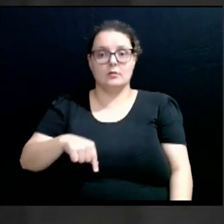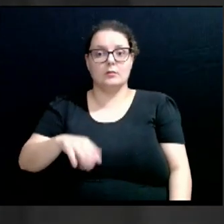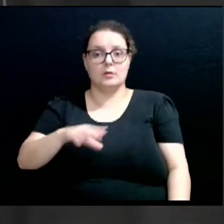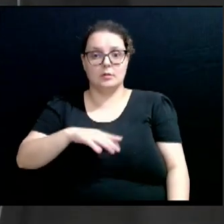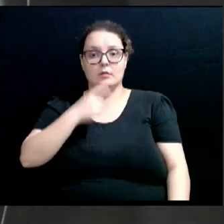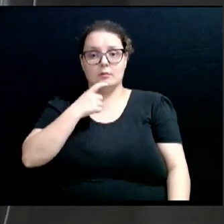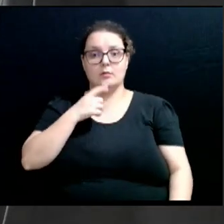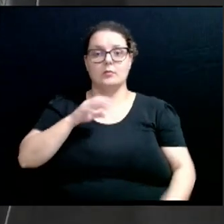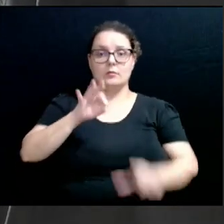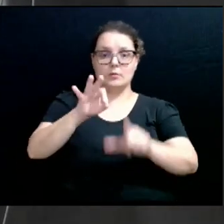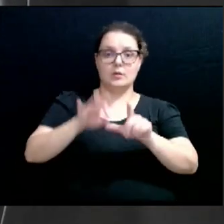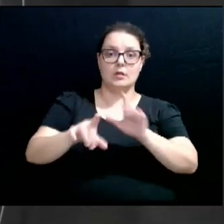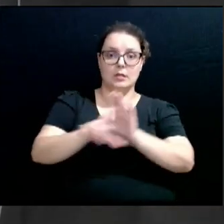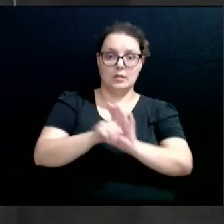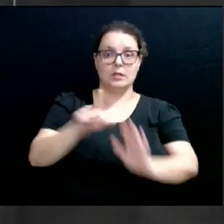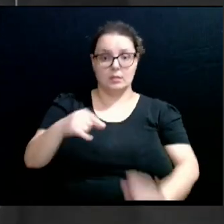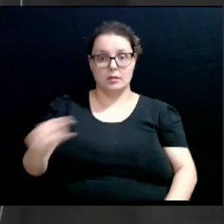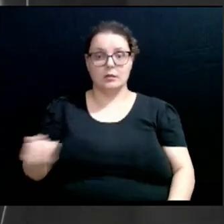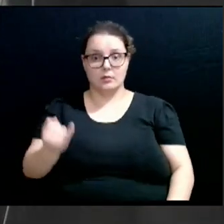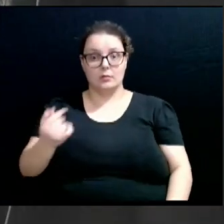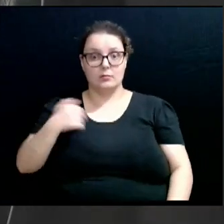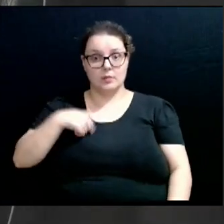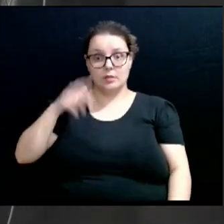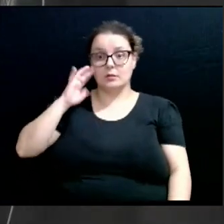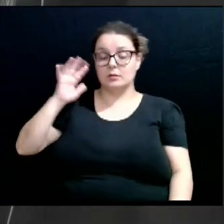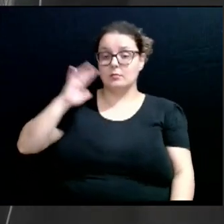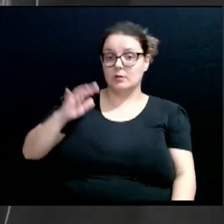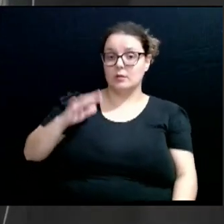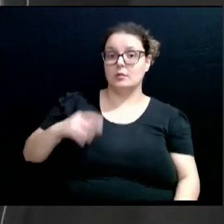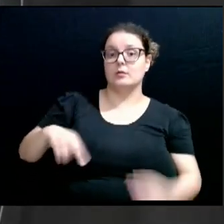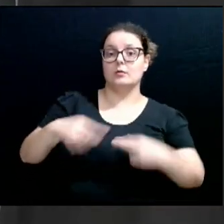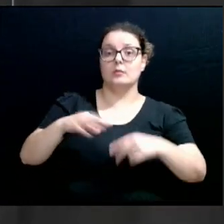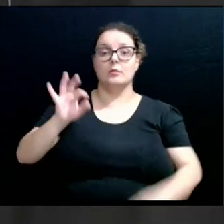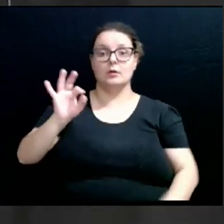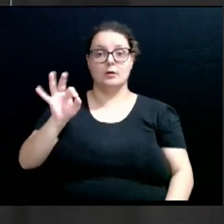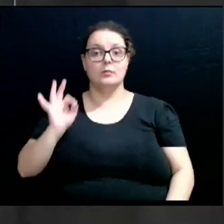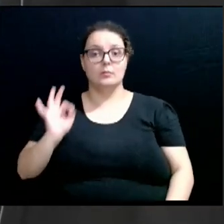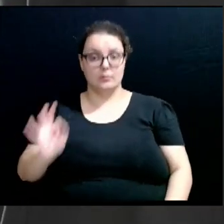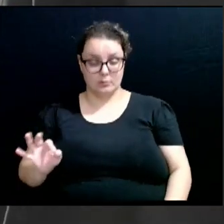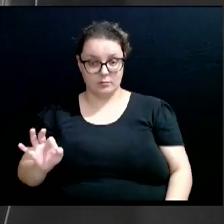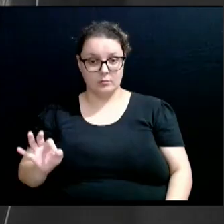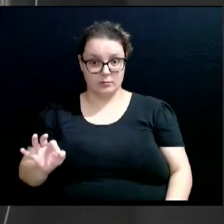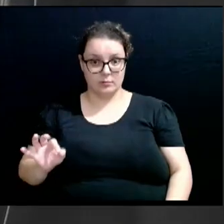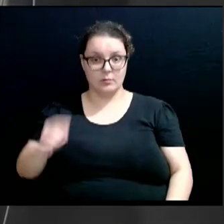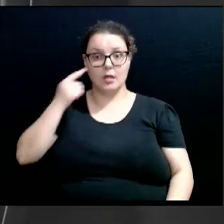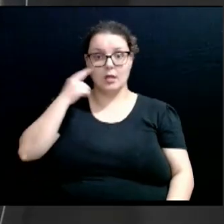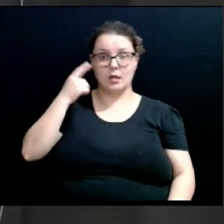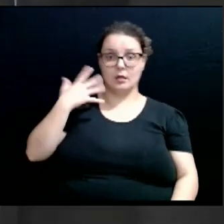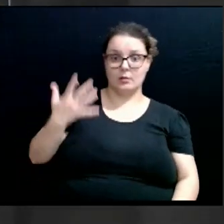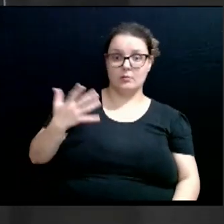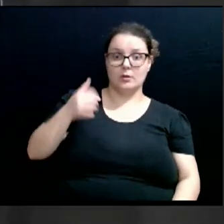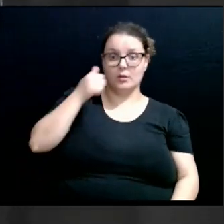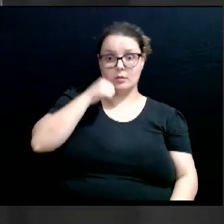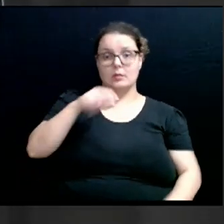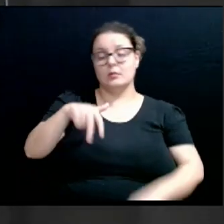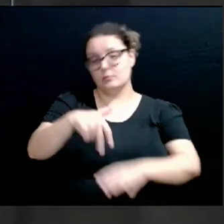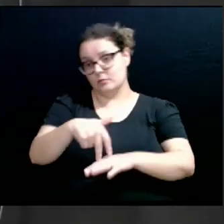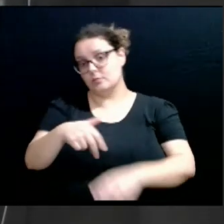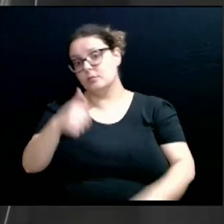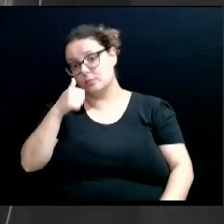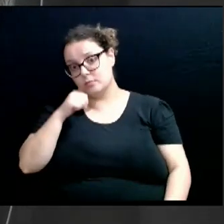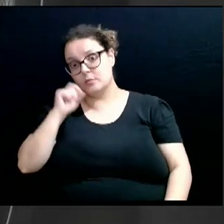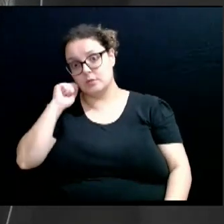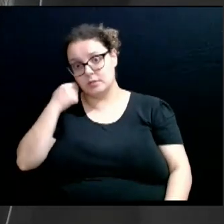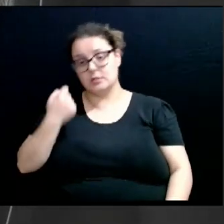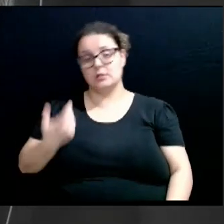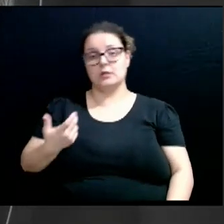importante, mas eu penso muito nessa questão do percentual, né, e penso no terceiro lugar da mulher negra também. Na educação nós somos a maioria